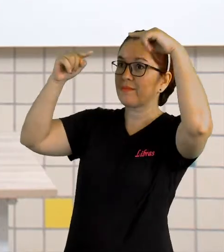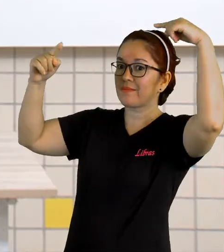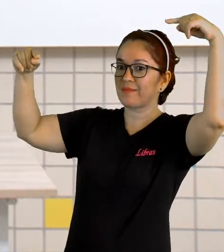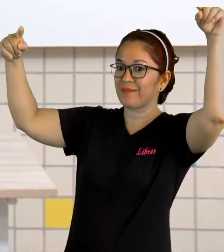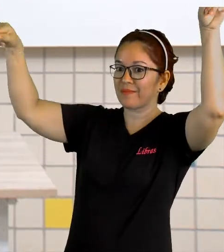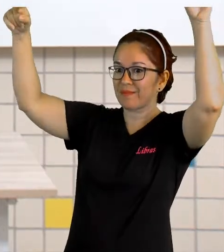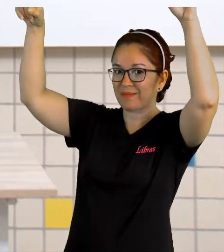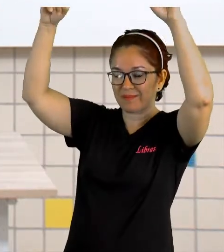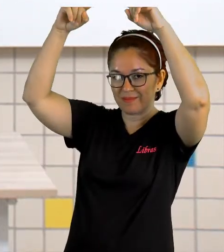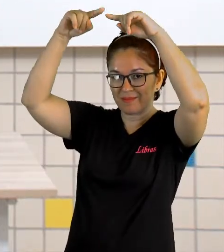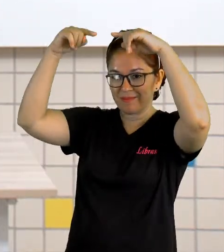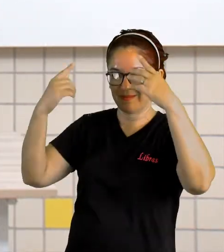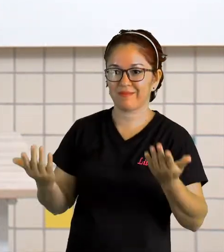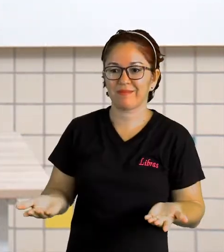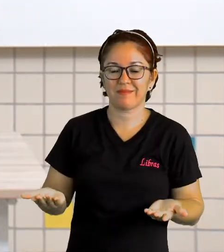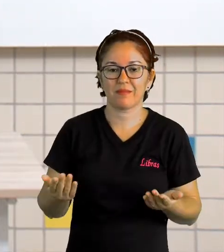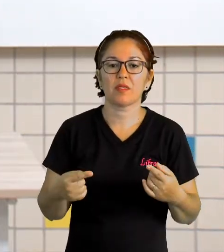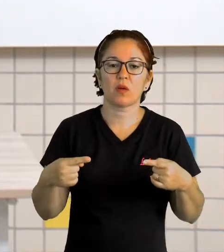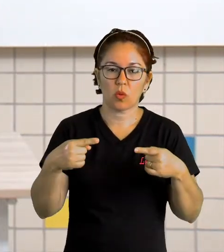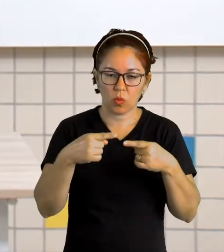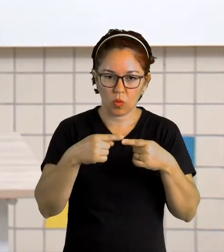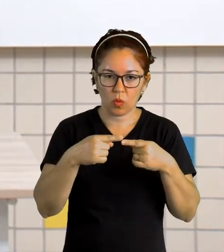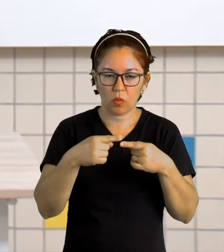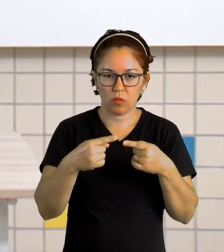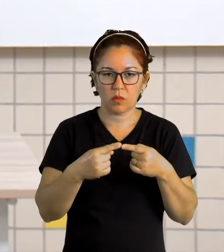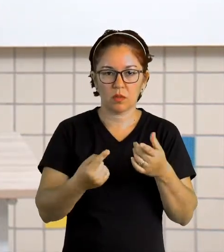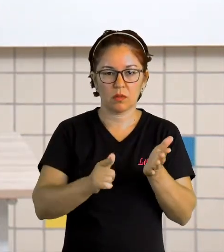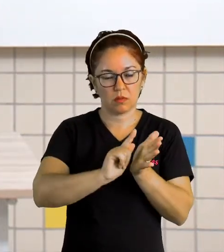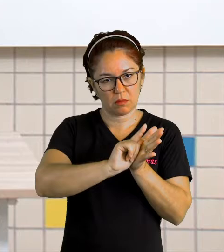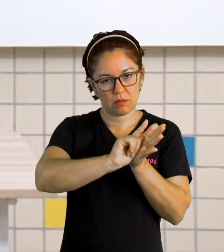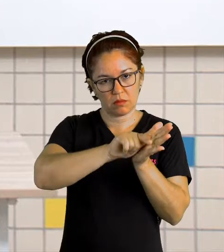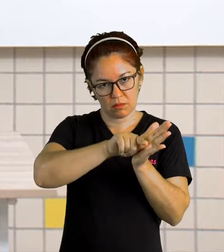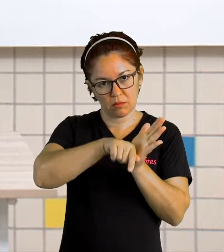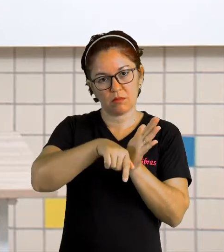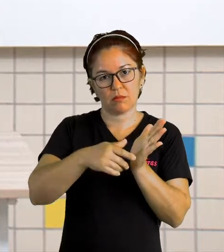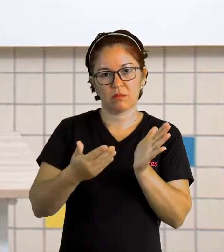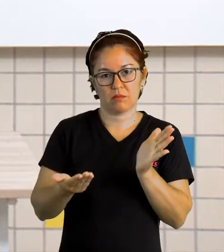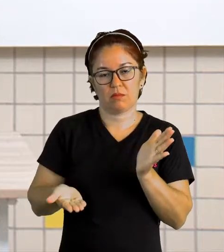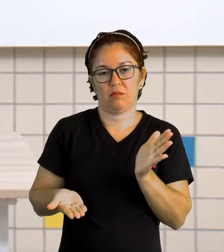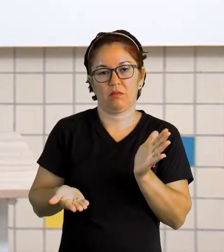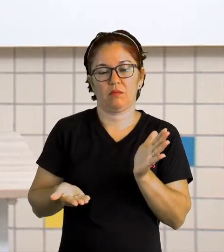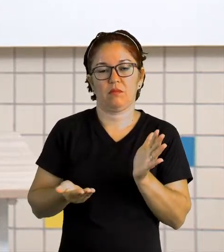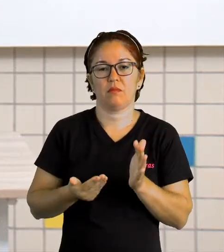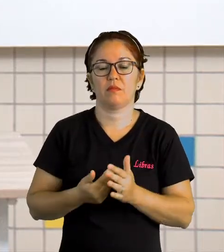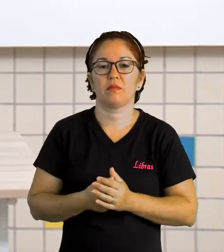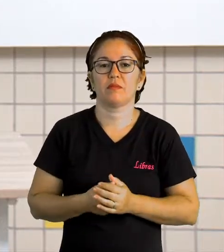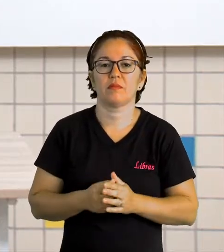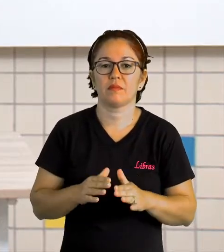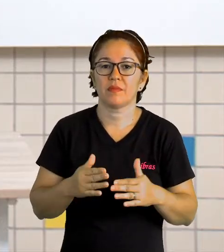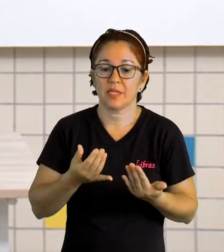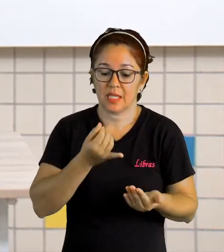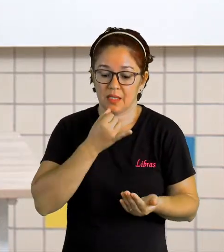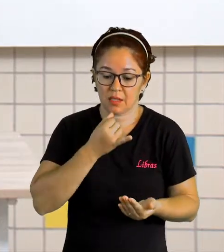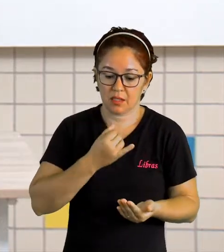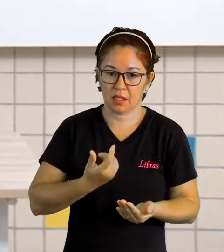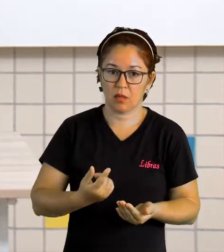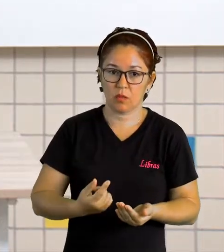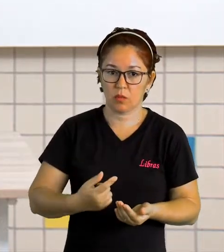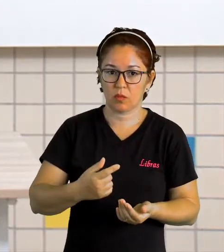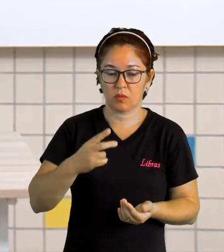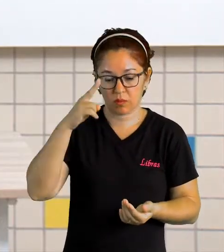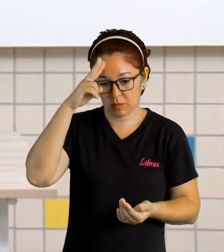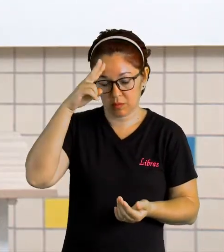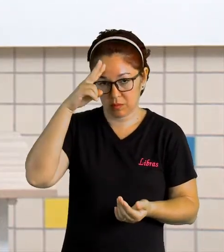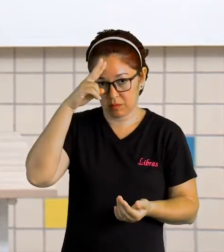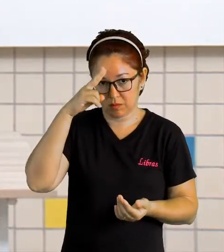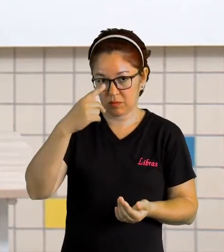características desse gênero, Nós precisamos lembrar sempre que quando há um narrador na história, nós chamamos